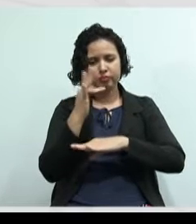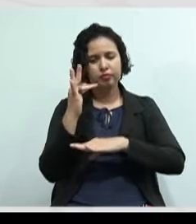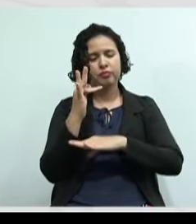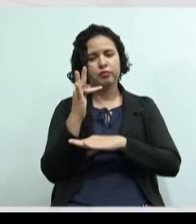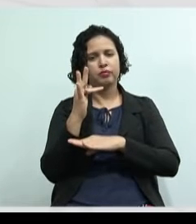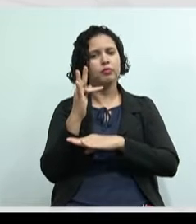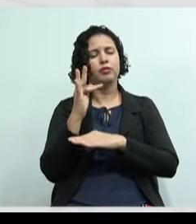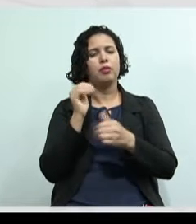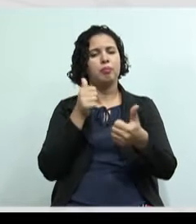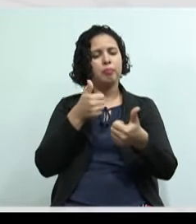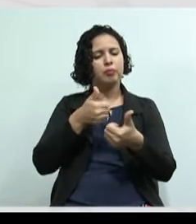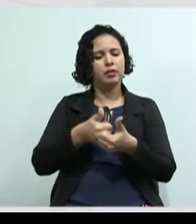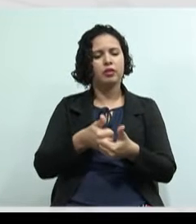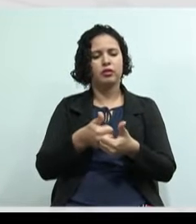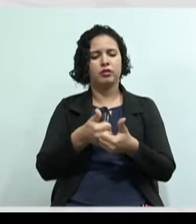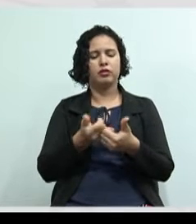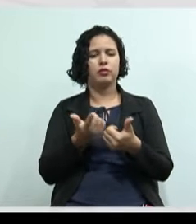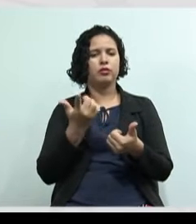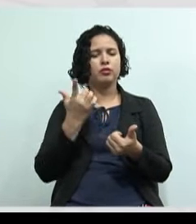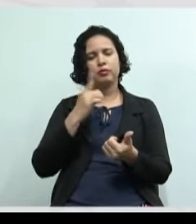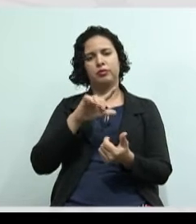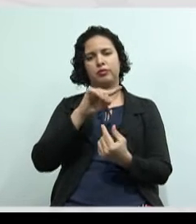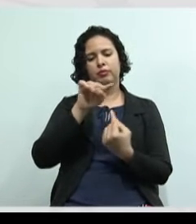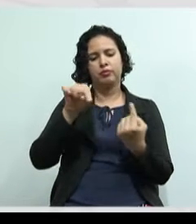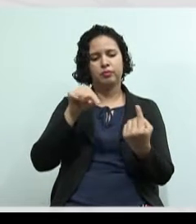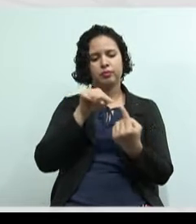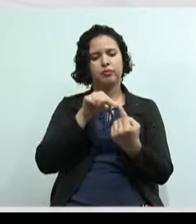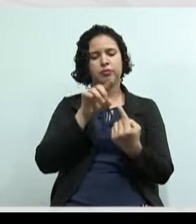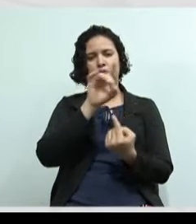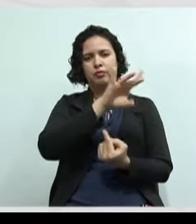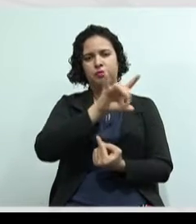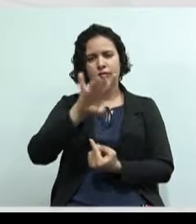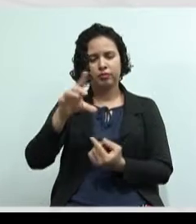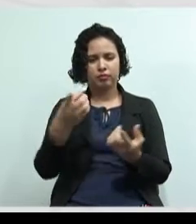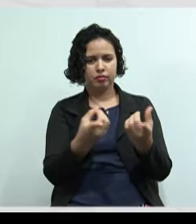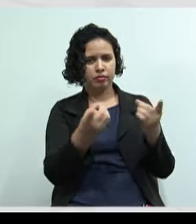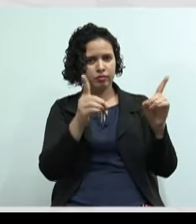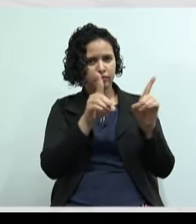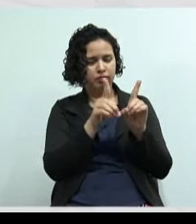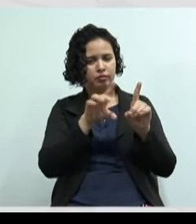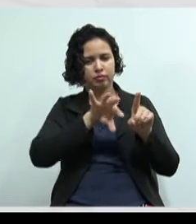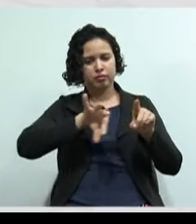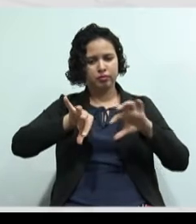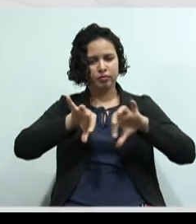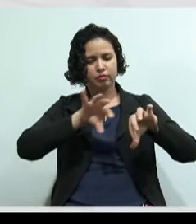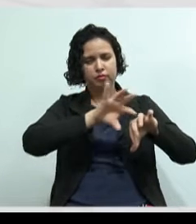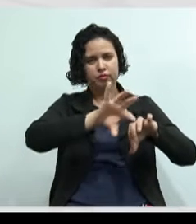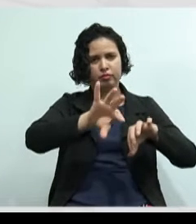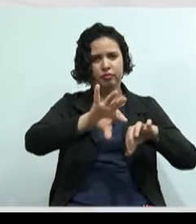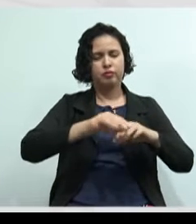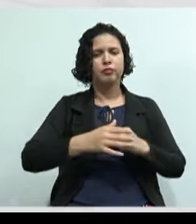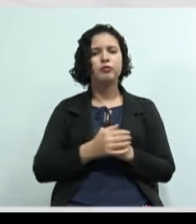Empregado para se definir e atingir os objetivos de cada departamento de forma separada, tá bom?